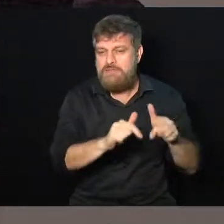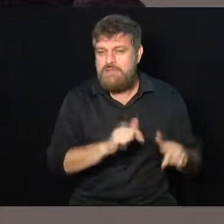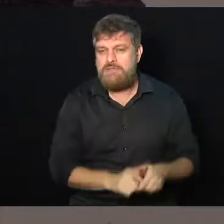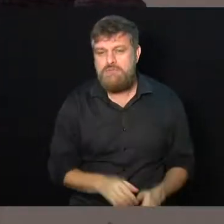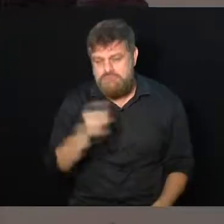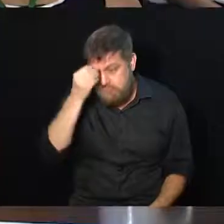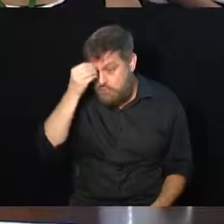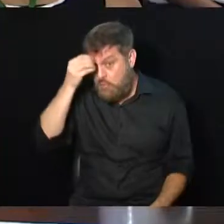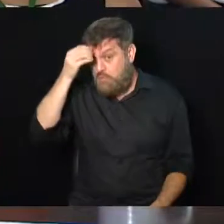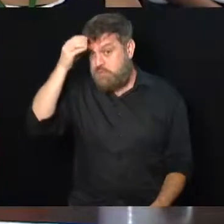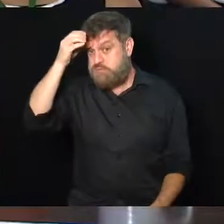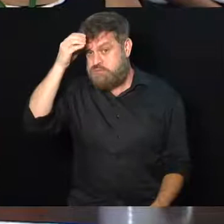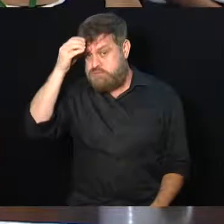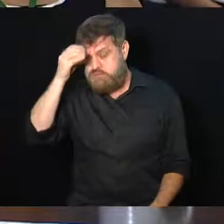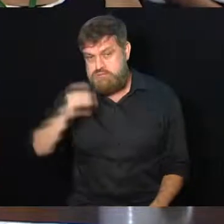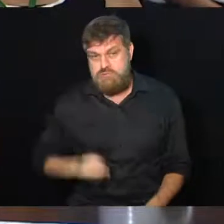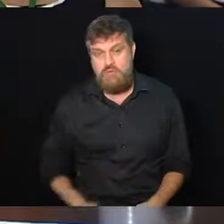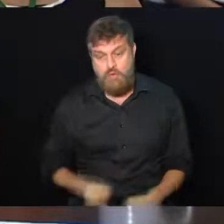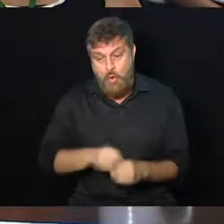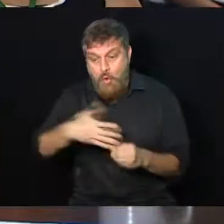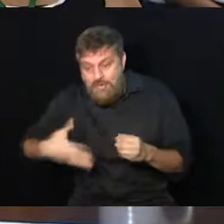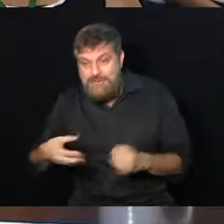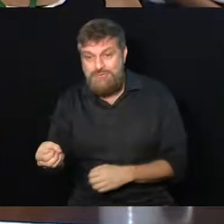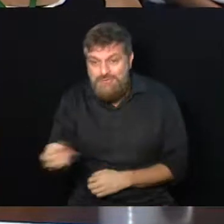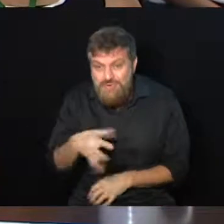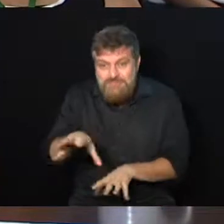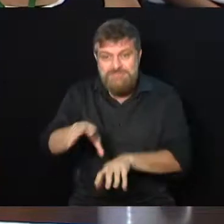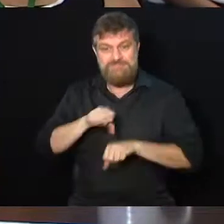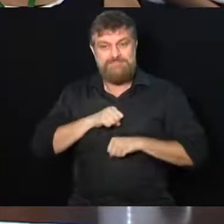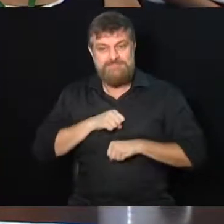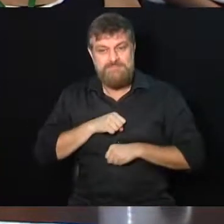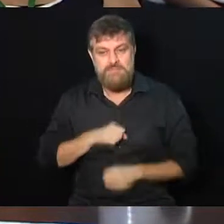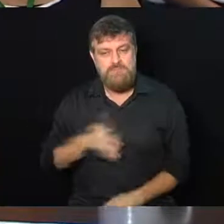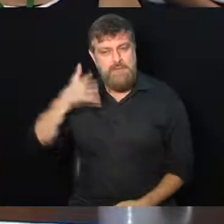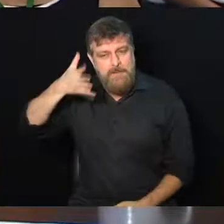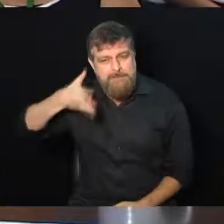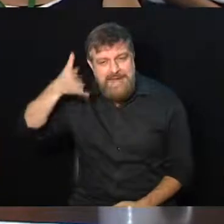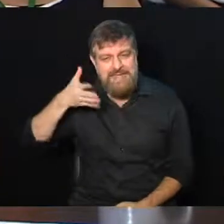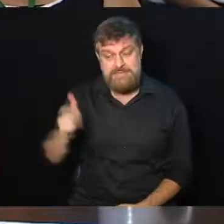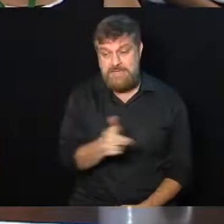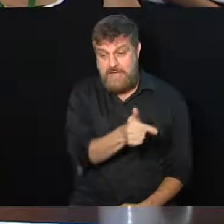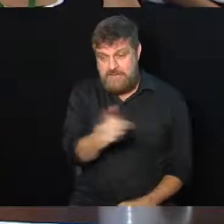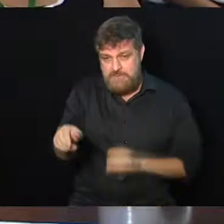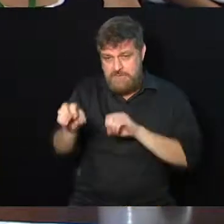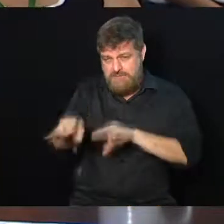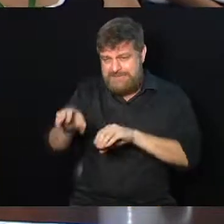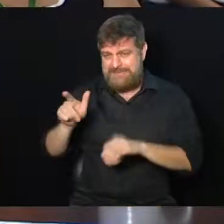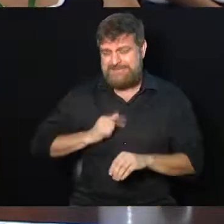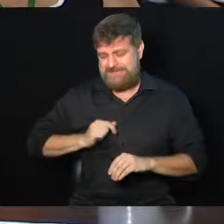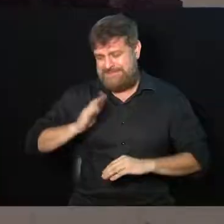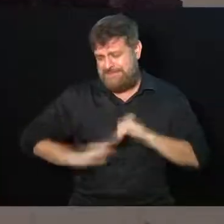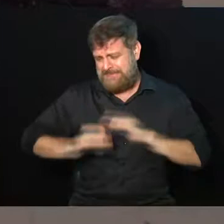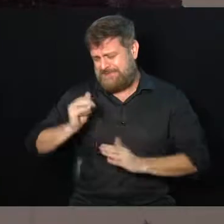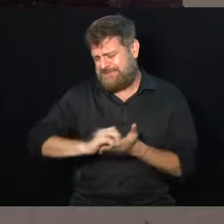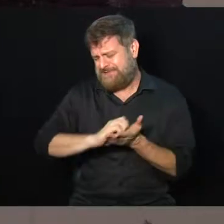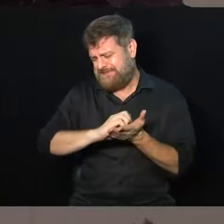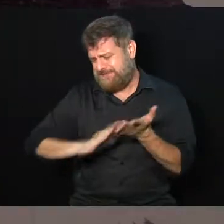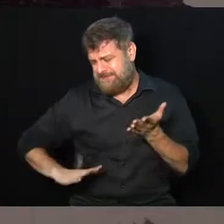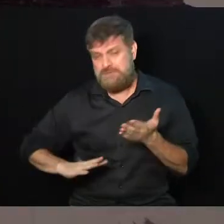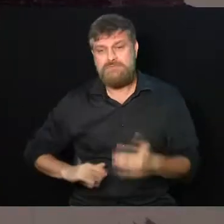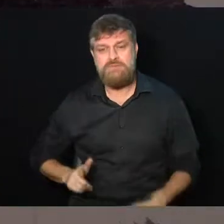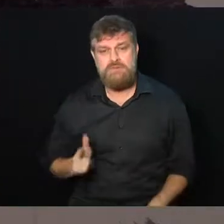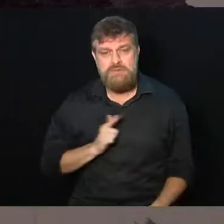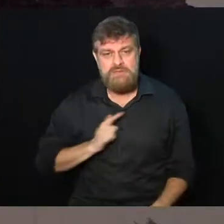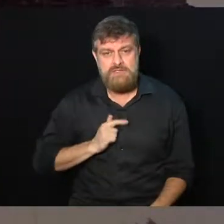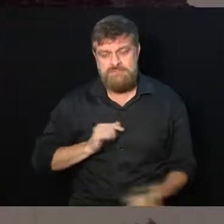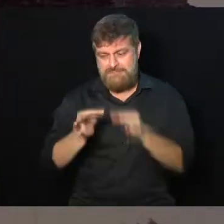com esse conteúdo. Além de palestras, a Semana da Educação foi recheada de muitas atividades. Tem uma